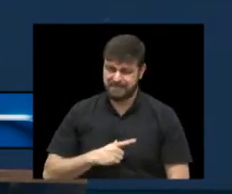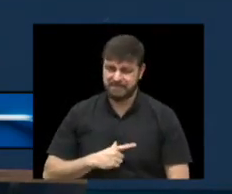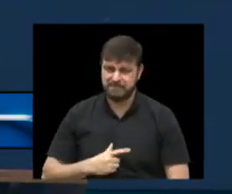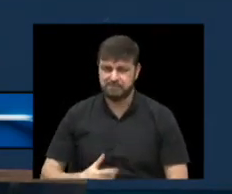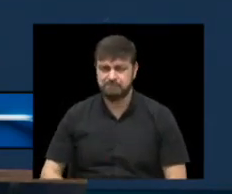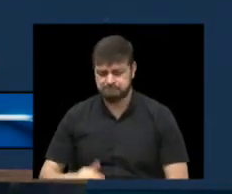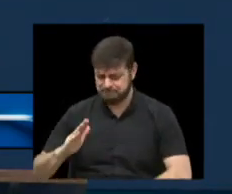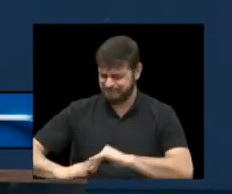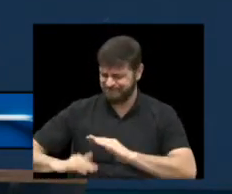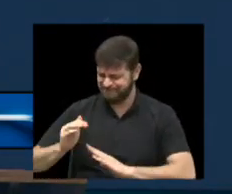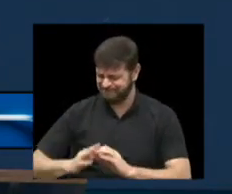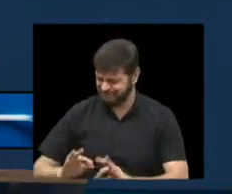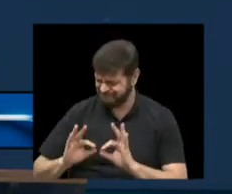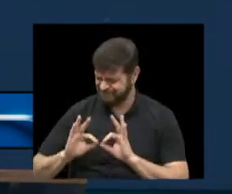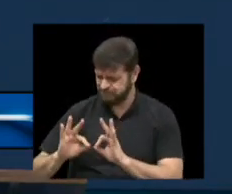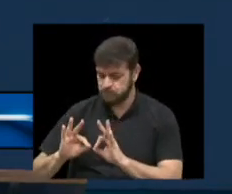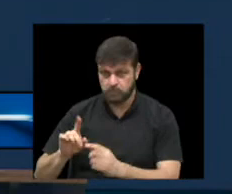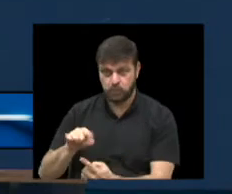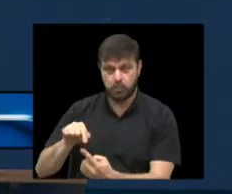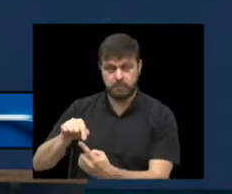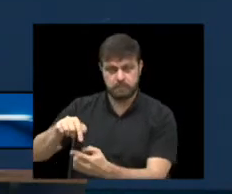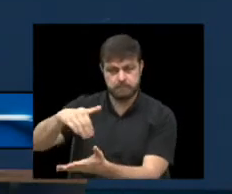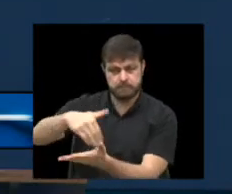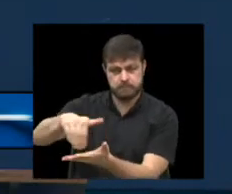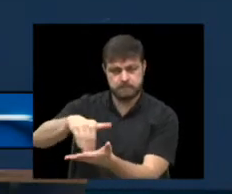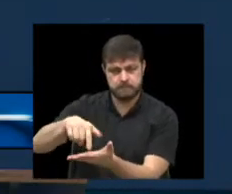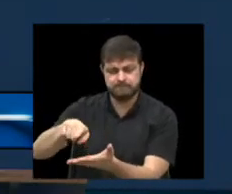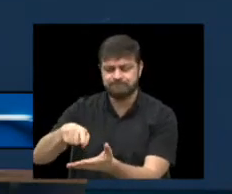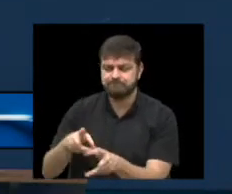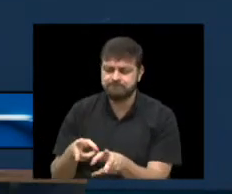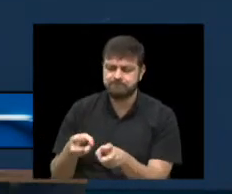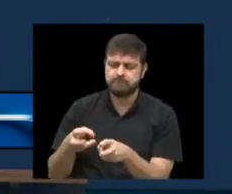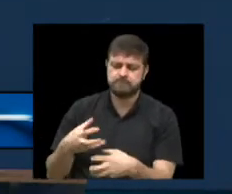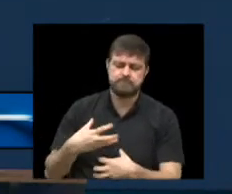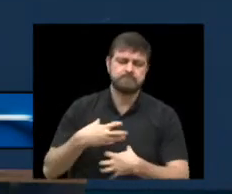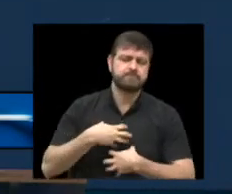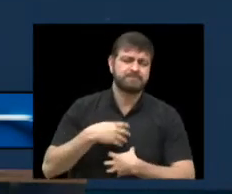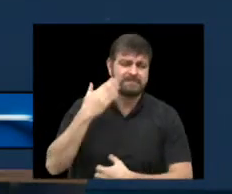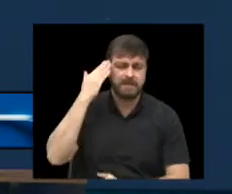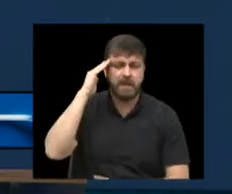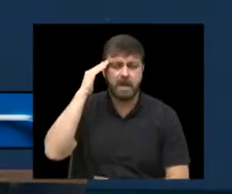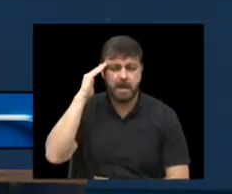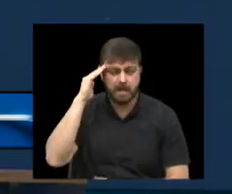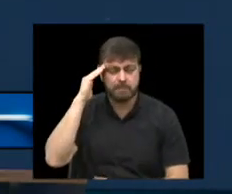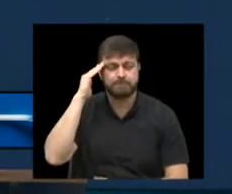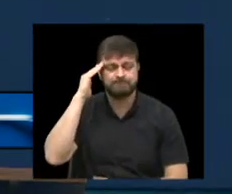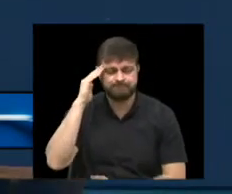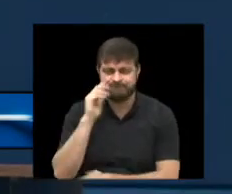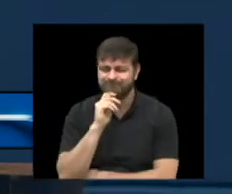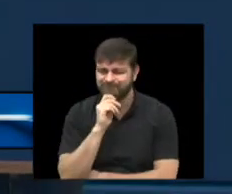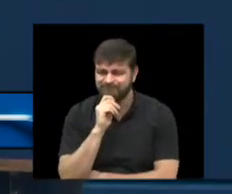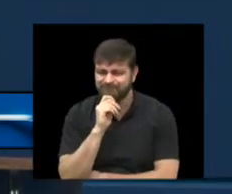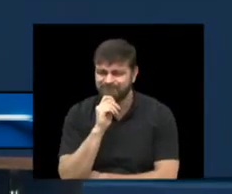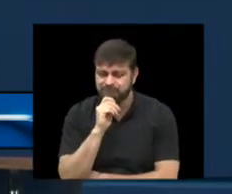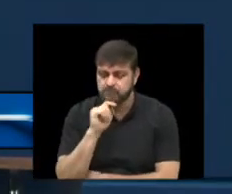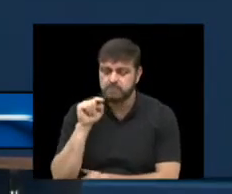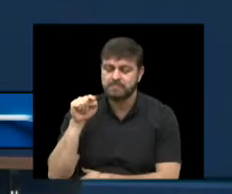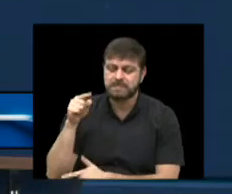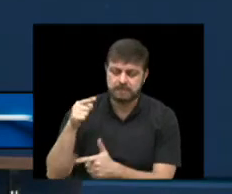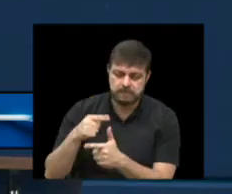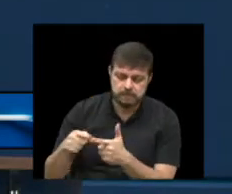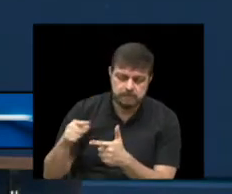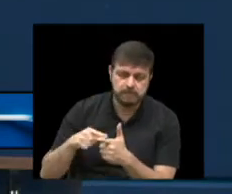diferença para que o secretário, com toda a sua sensibilidade, entendesse o cerne do